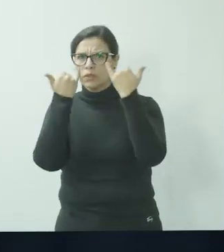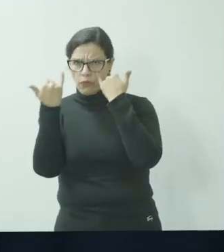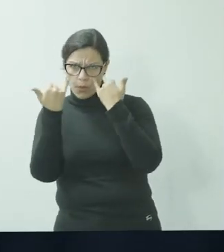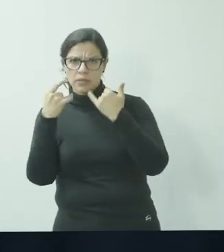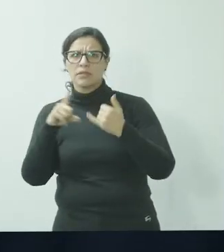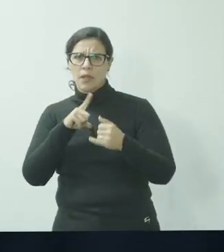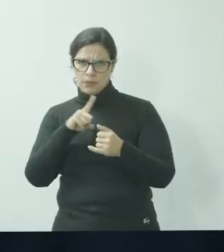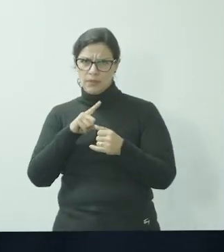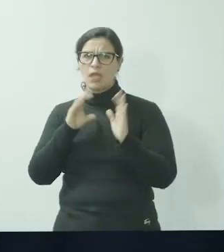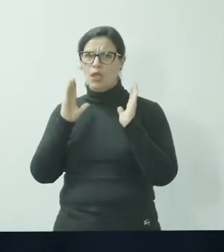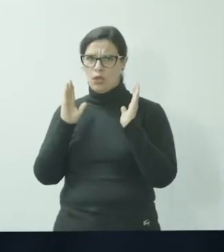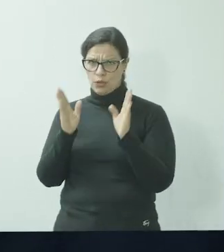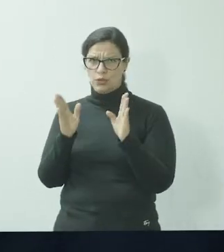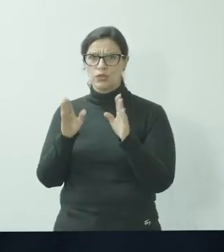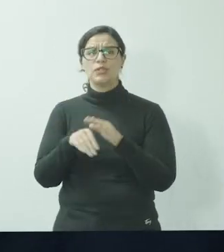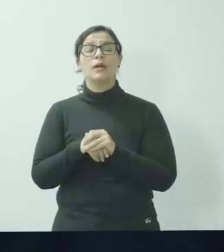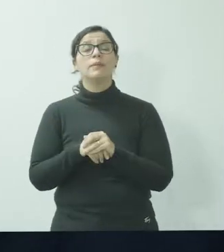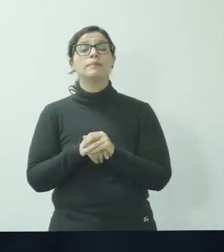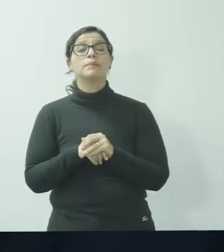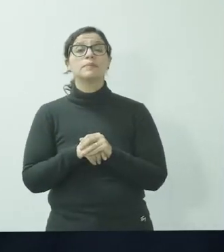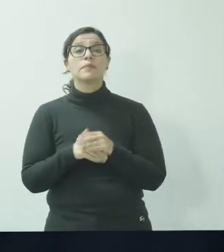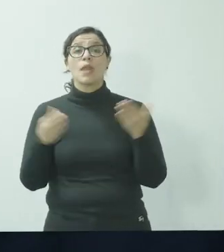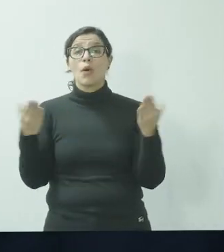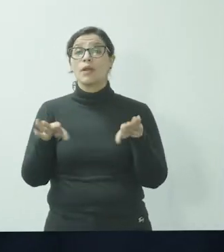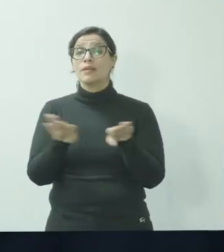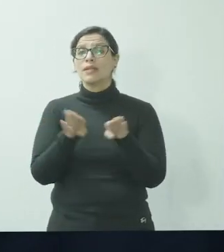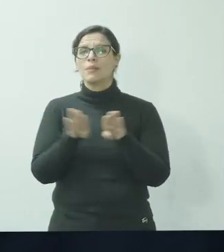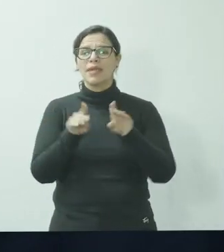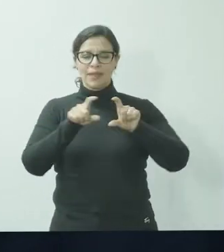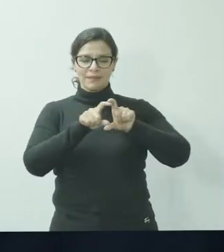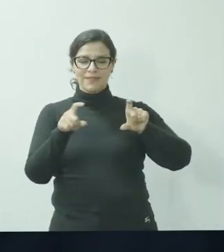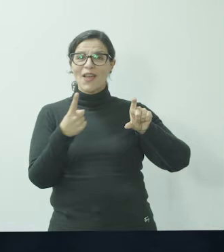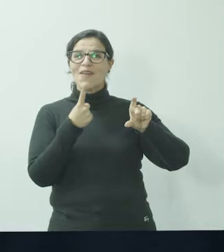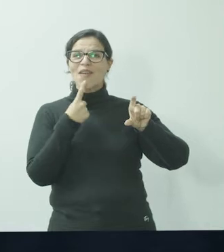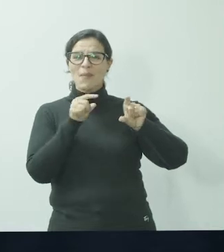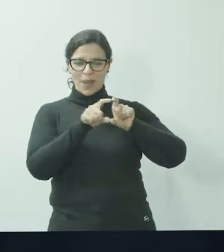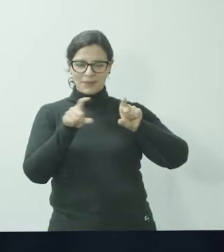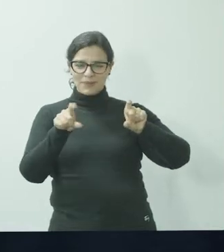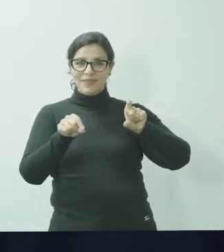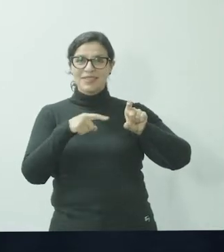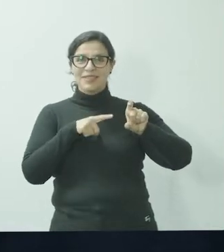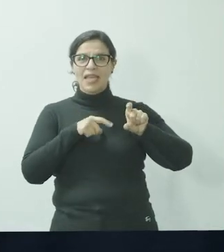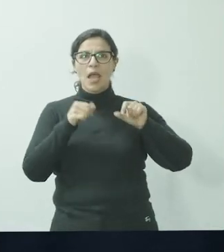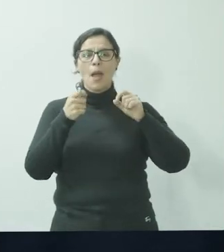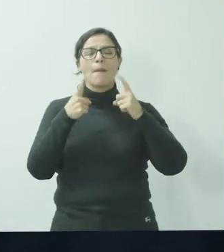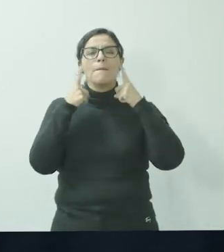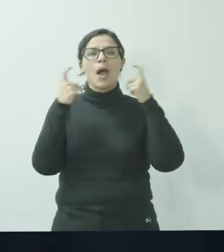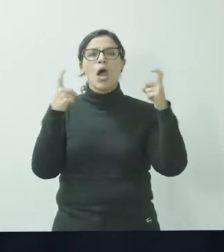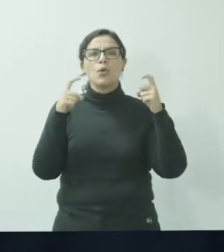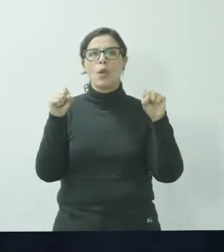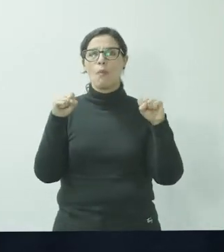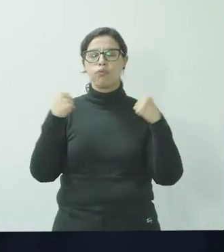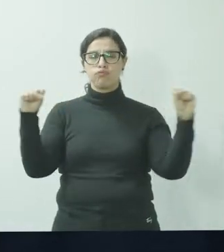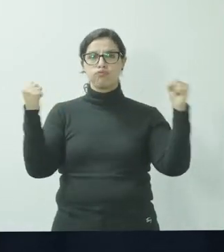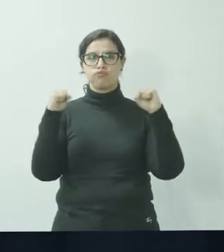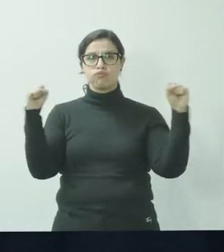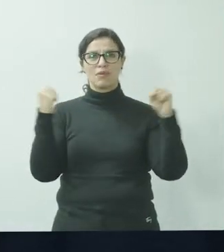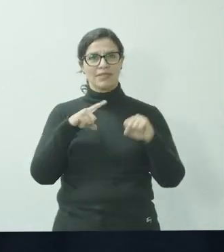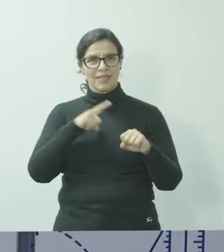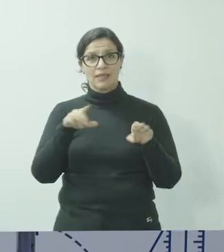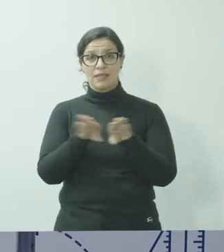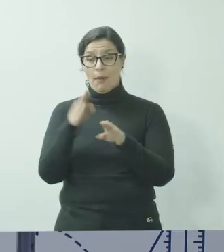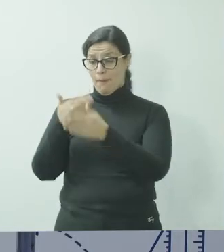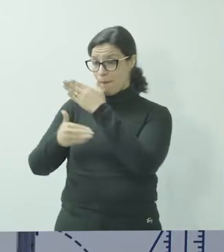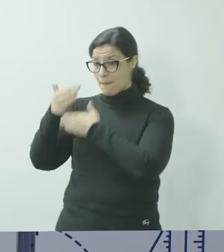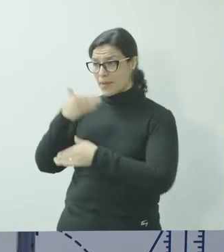informações ouve músicas também tem um relógio que funciona como despertador então há algum tempo atrás